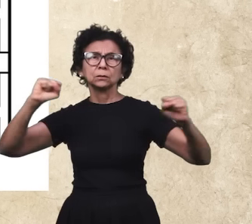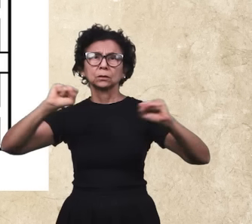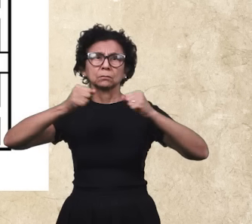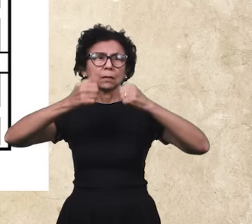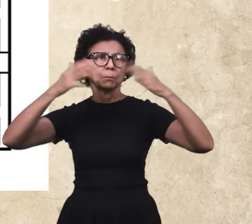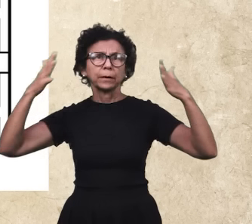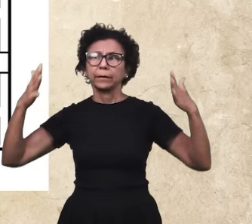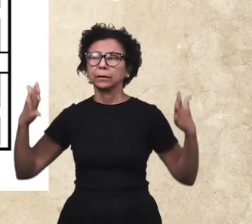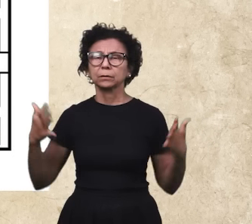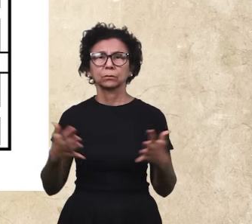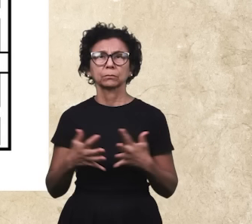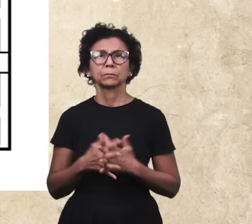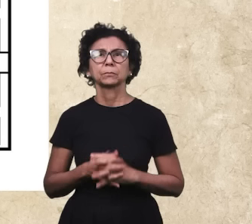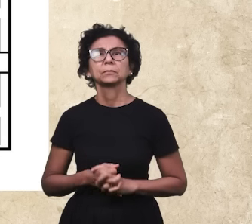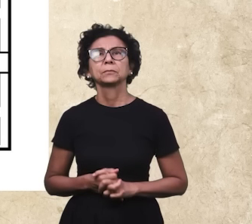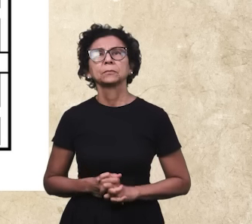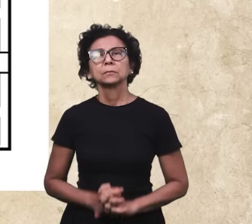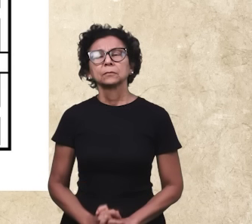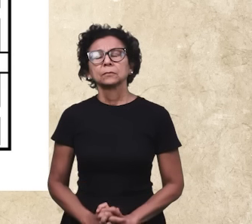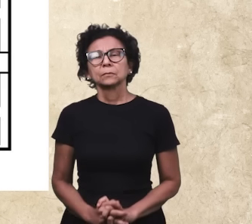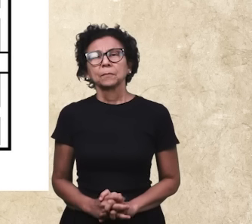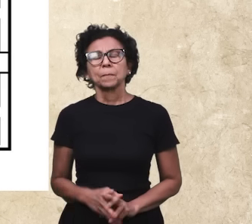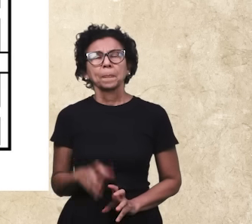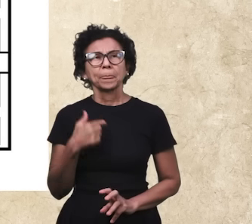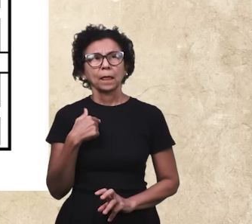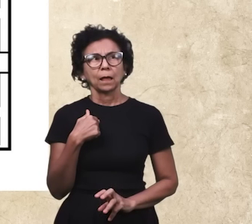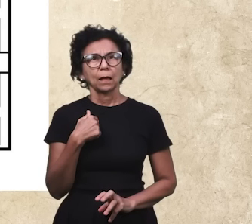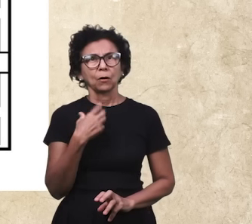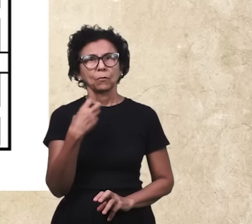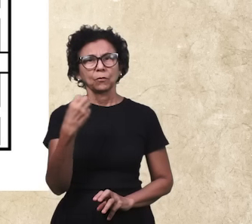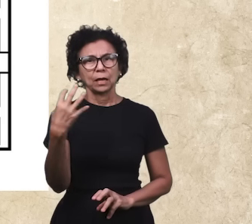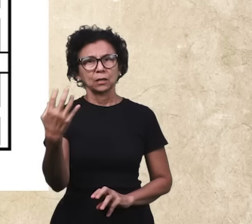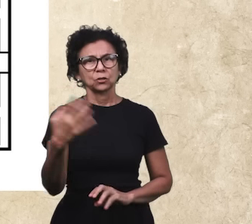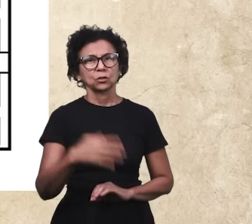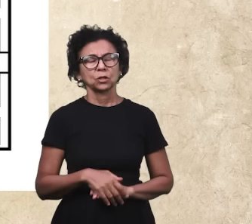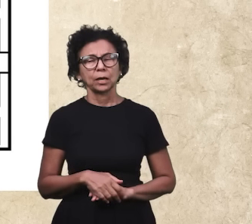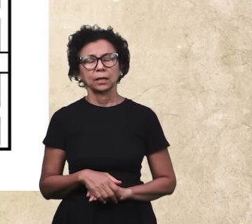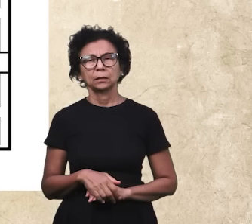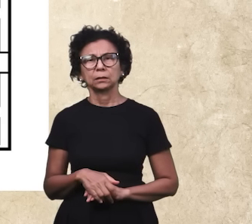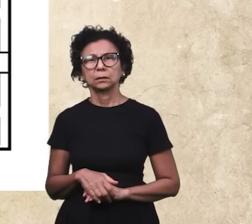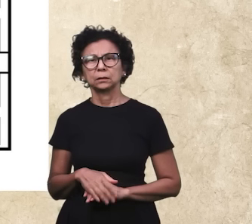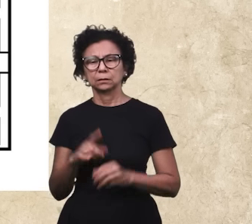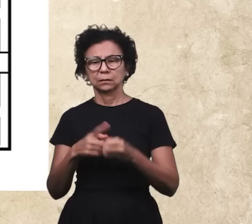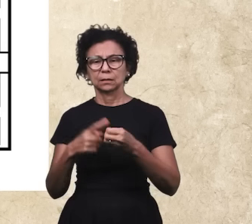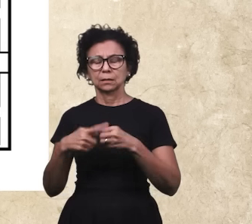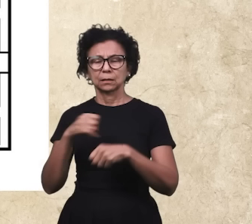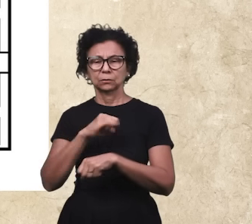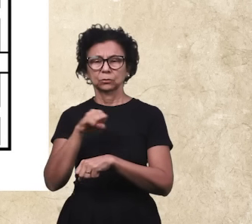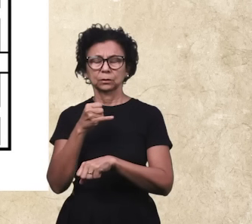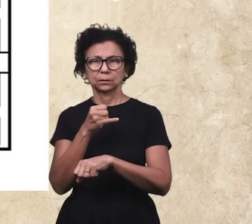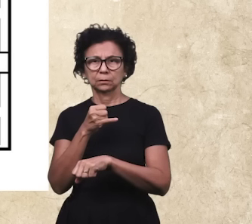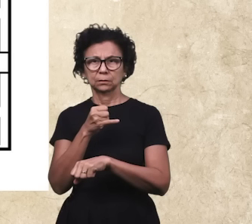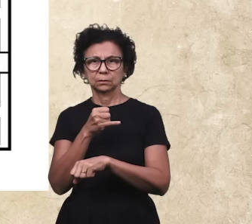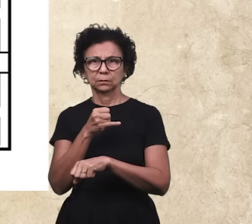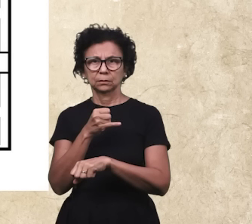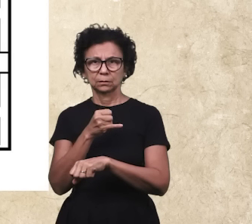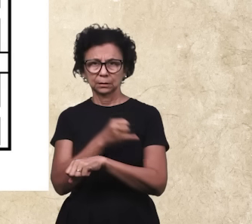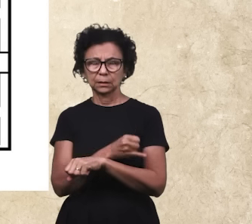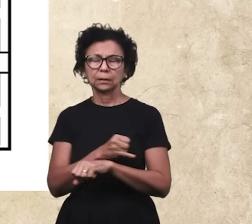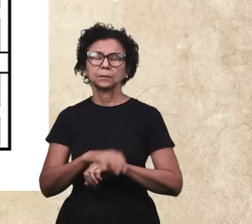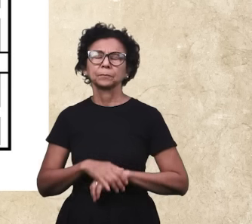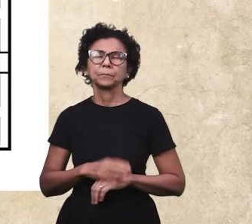amplas, grandes. E eu fui em Jerusalém, agora depois da Covid, eu estive lá em Jerusalém, em